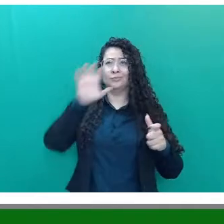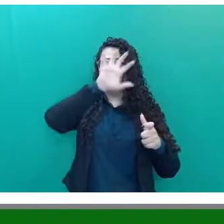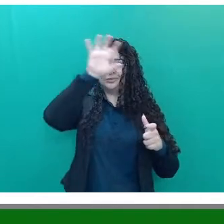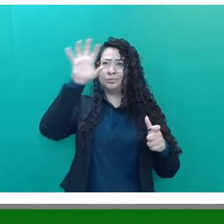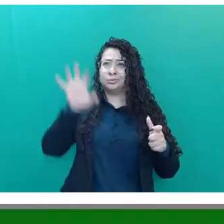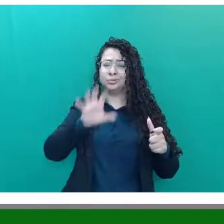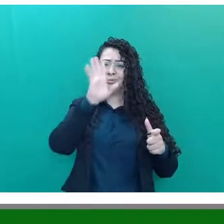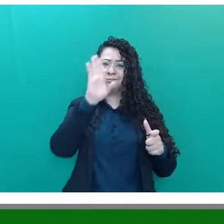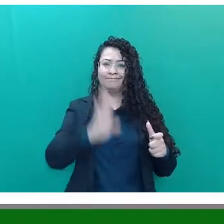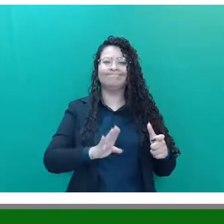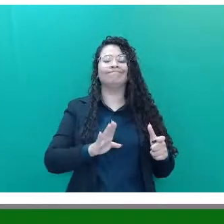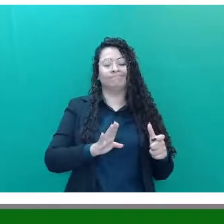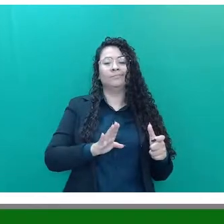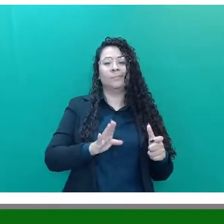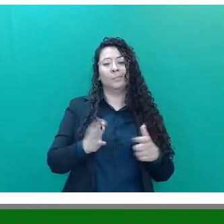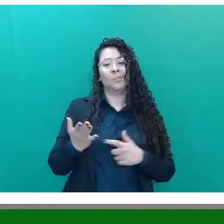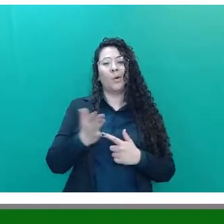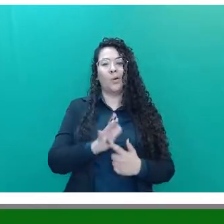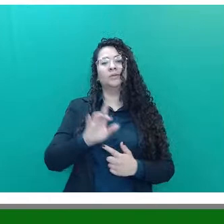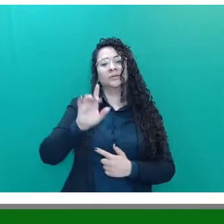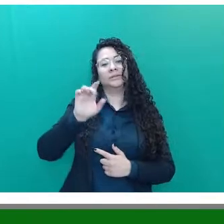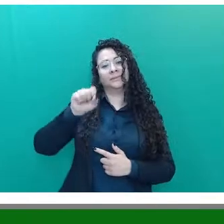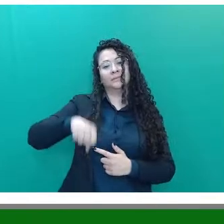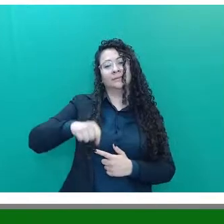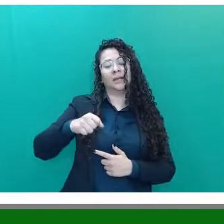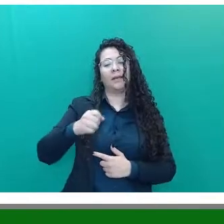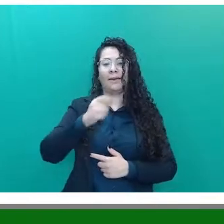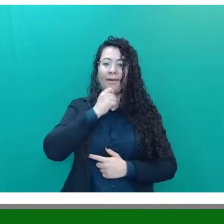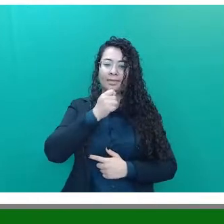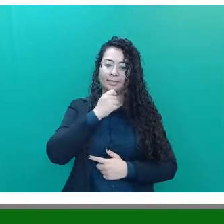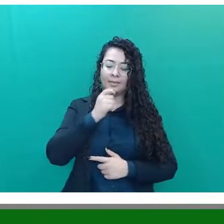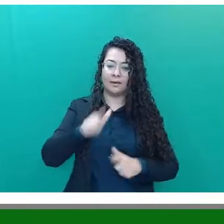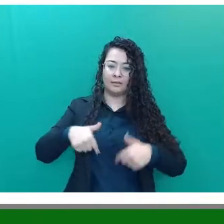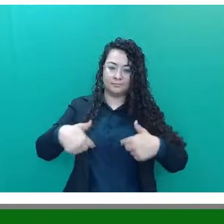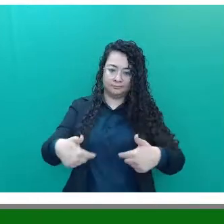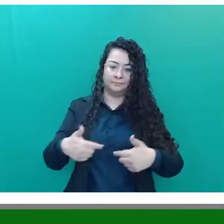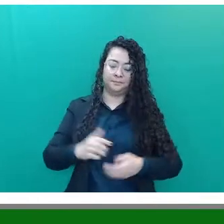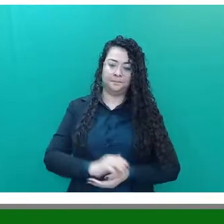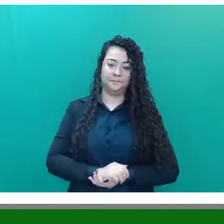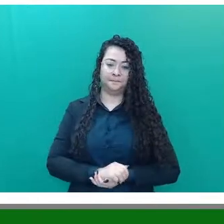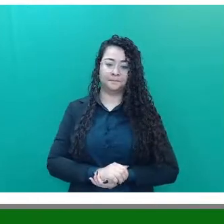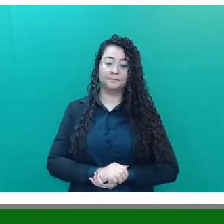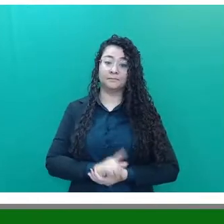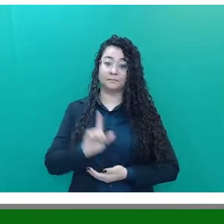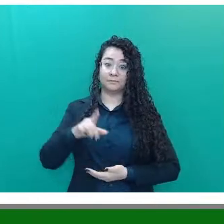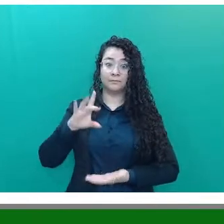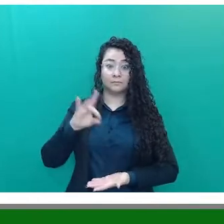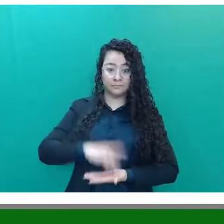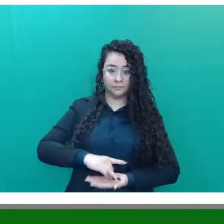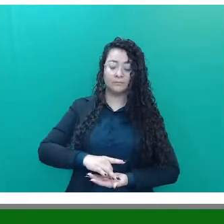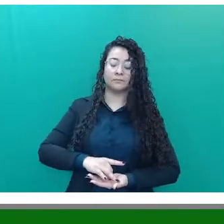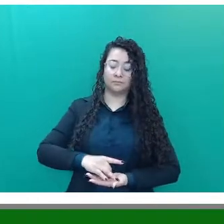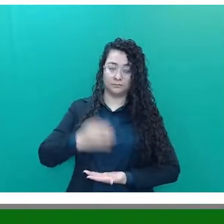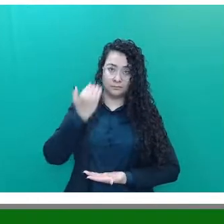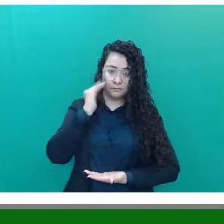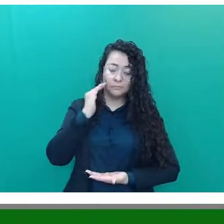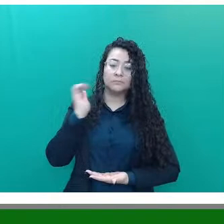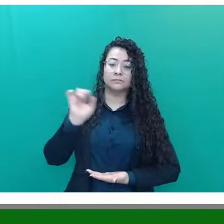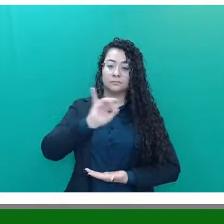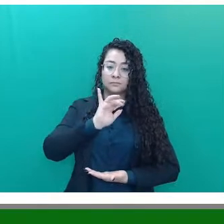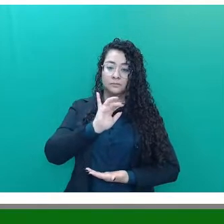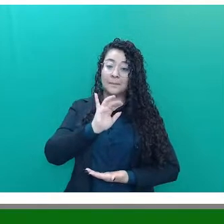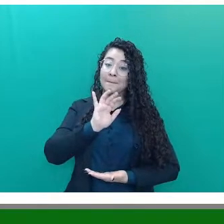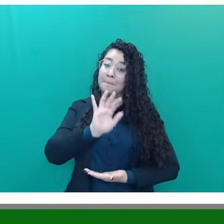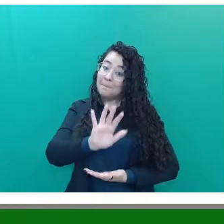indicou realizá-lo. Ponto. Então, essa é a realidade, esse é o fato. Só que eu entendo, Renata, que aqui tem que ser